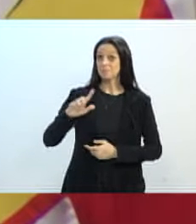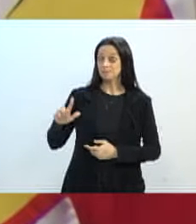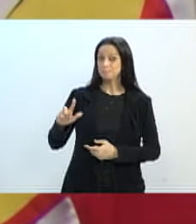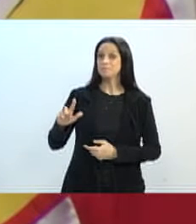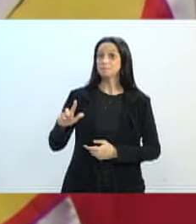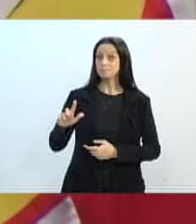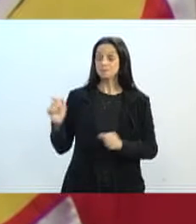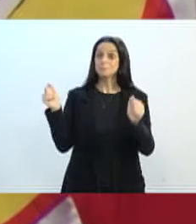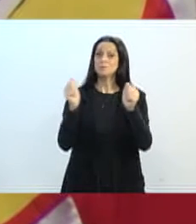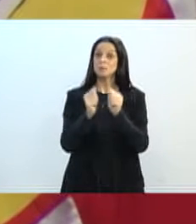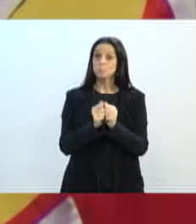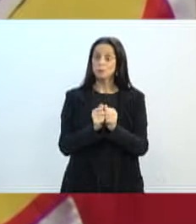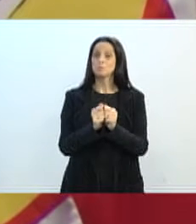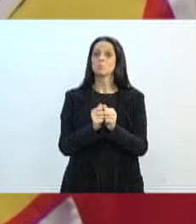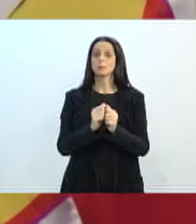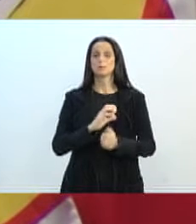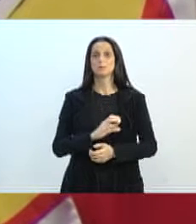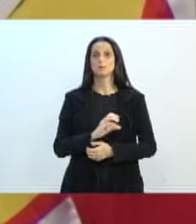do consórcio